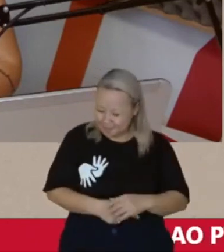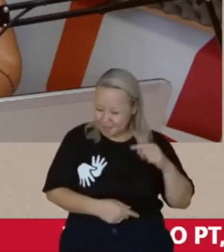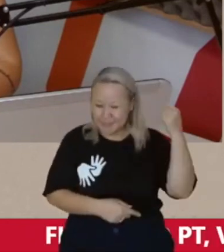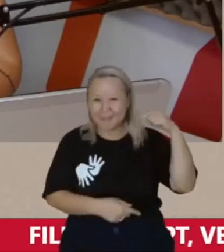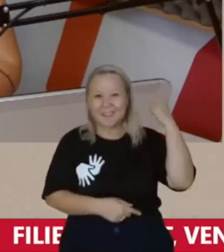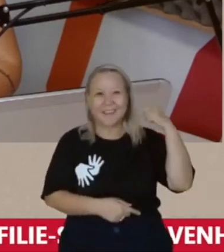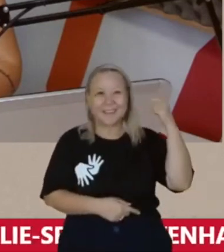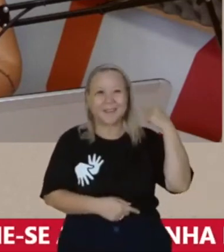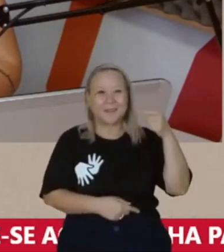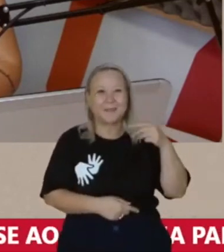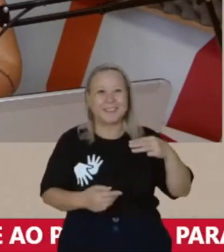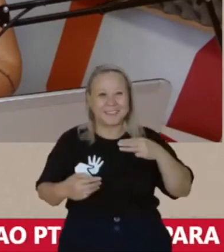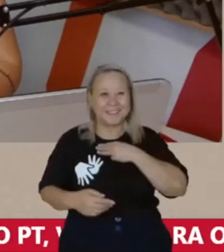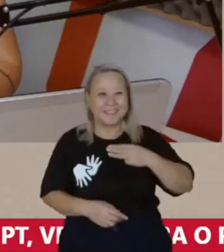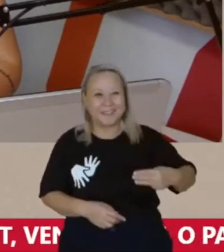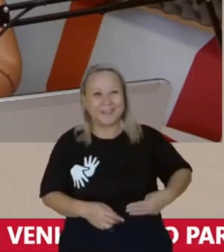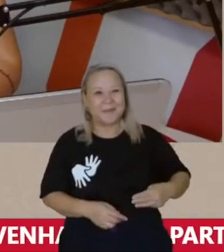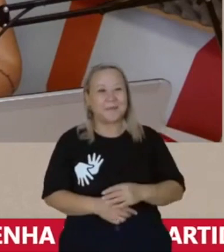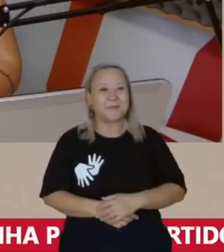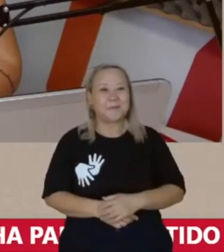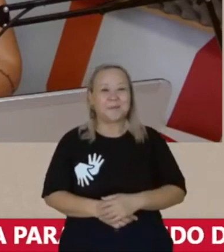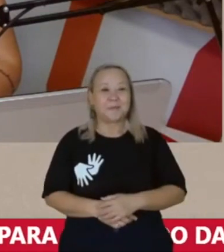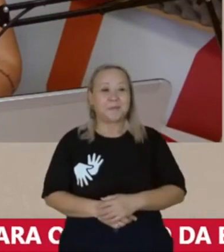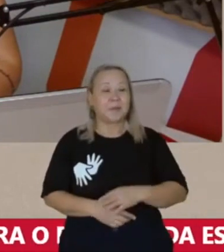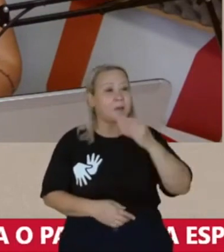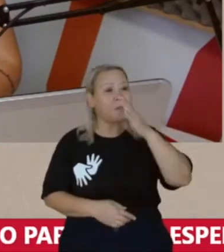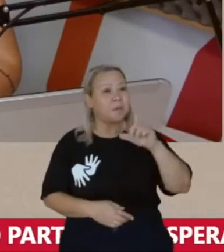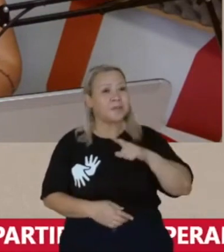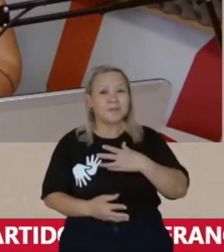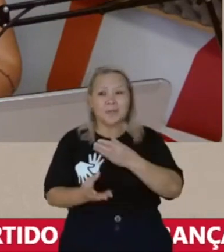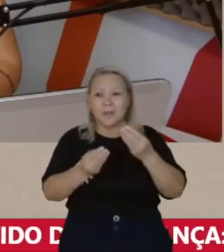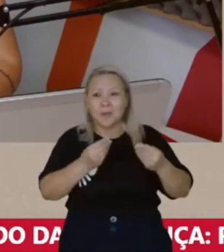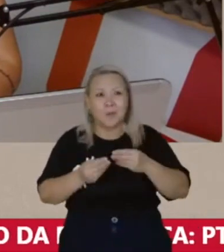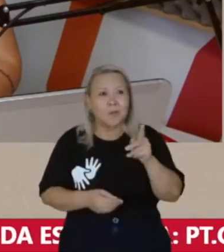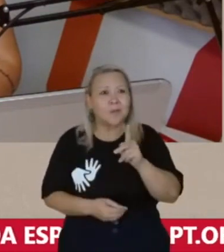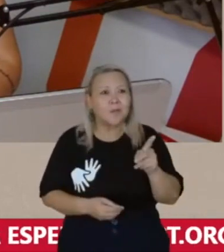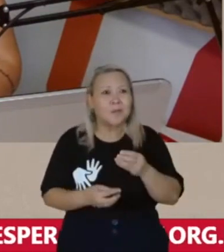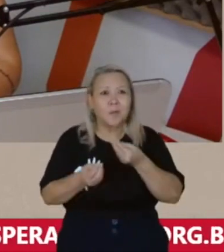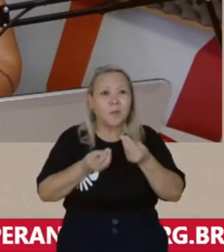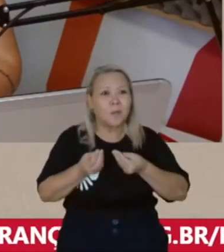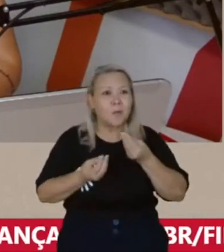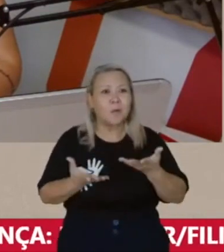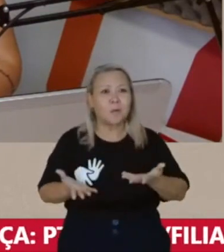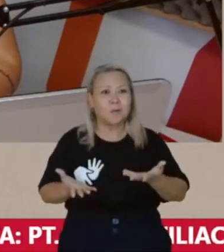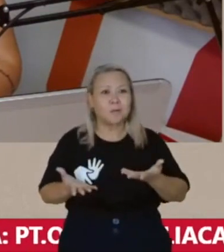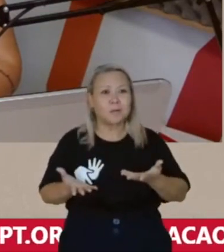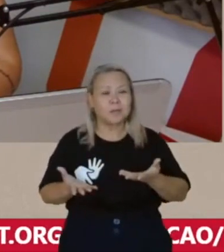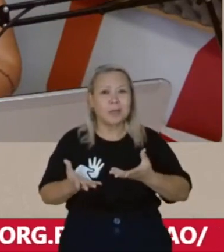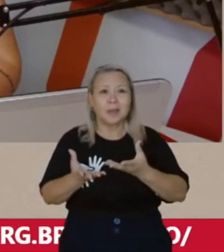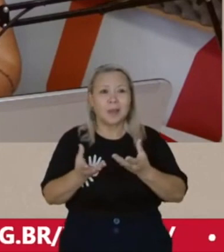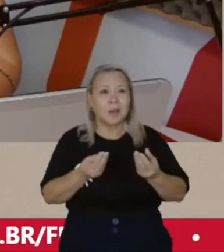o atual chegou a dizer que no Brasil tem excesso de professores. O professor até precisa de alguns, mas tantos